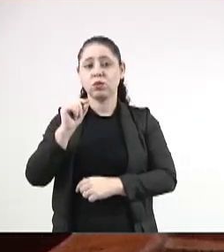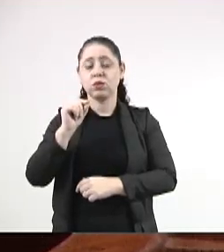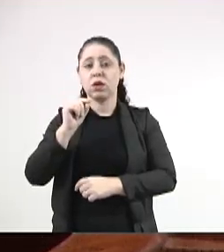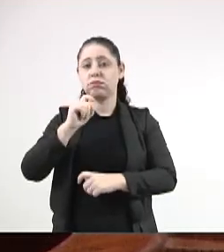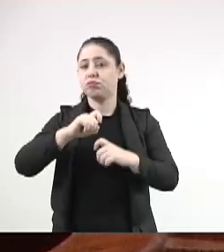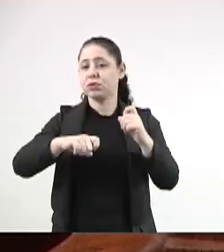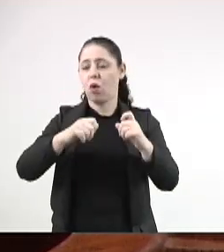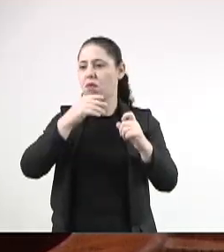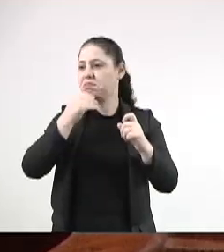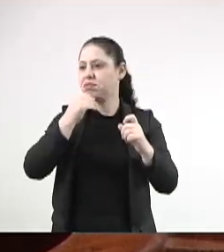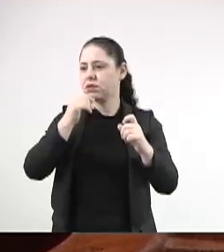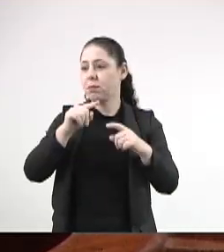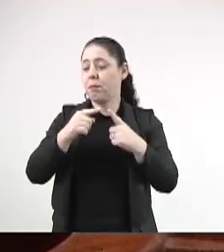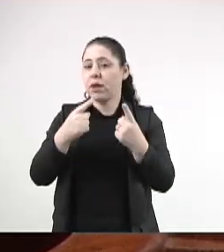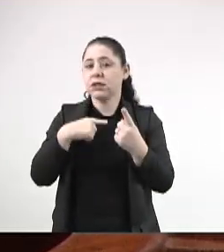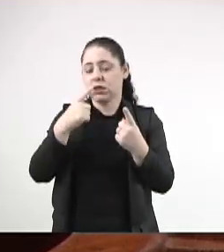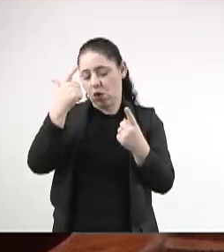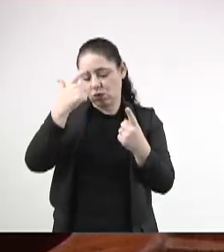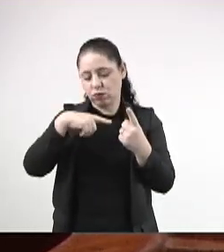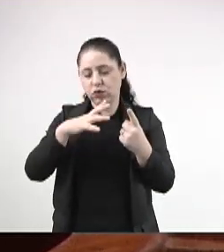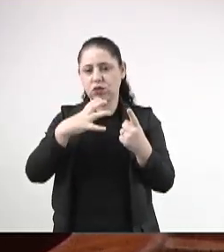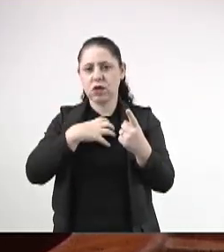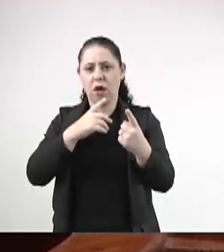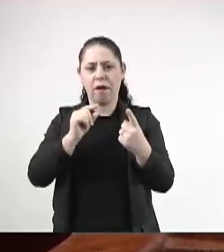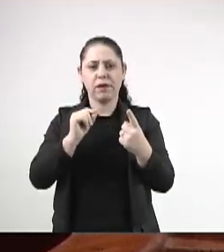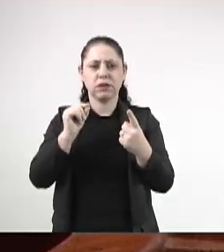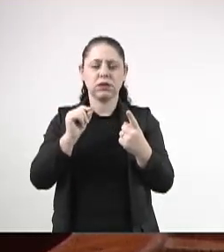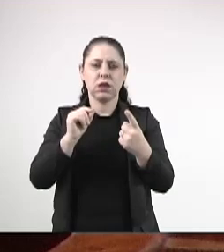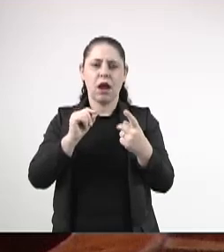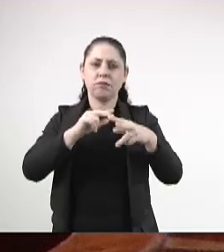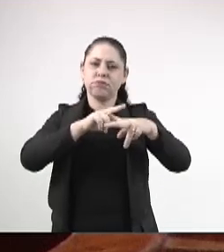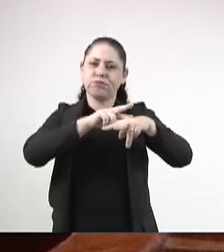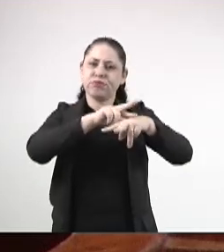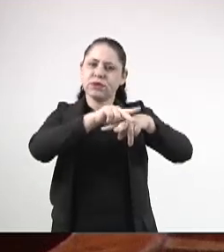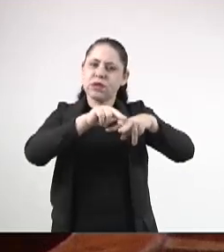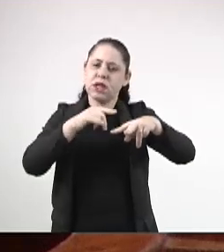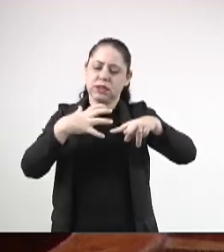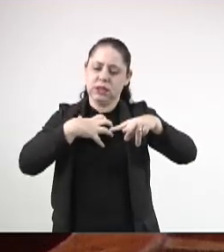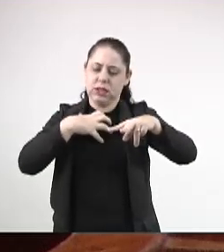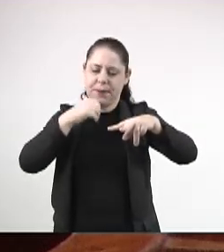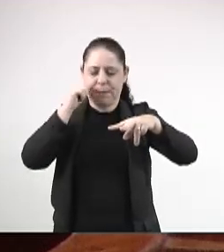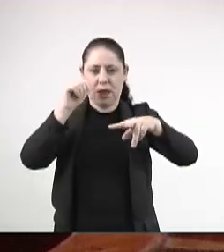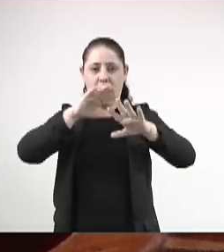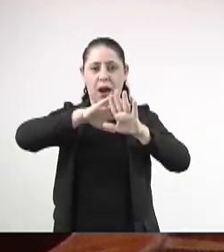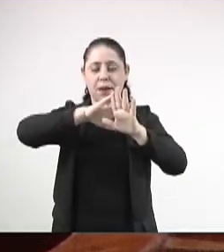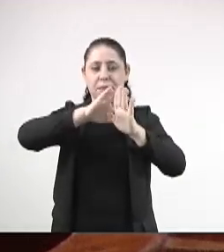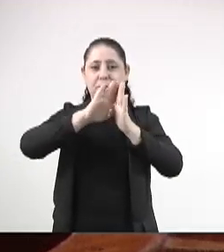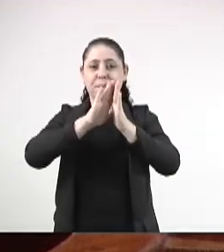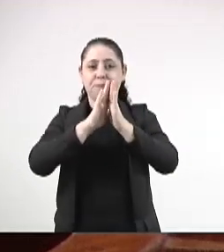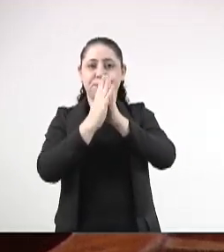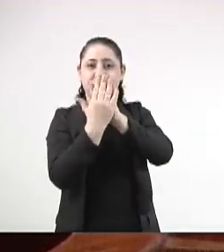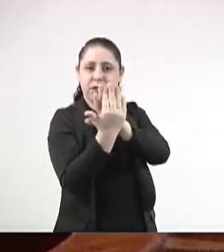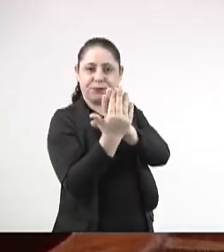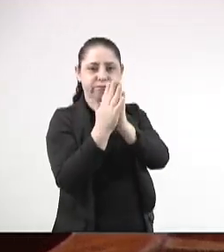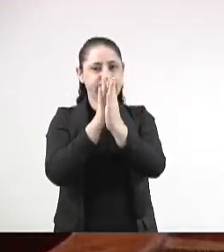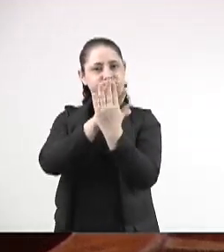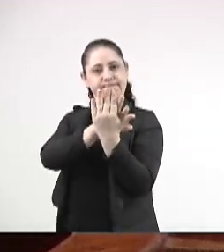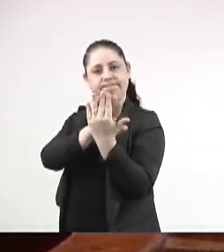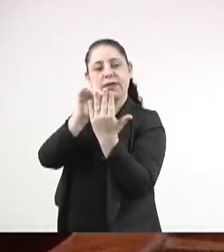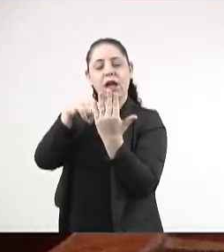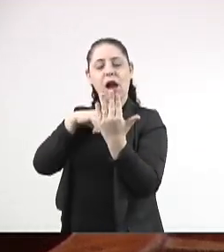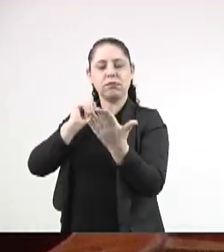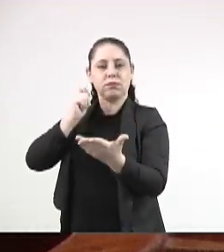sexo masculino, mas que tinham gênero feminino. Mais uma vez, o debate era